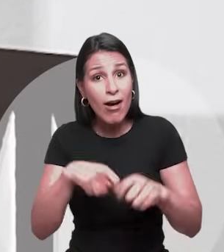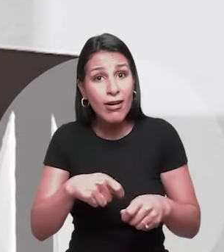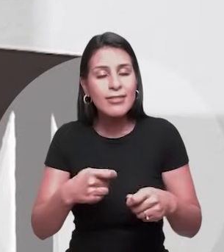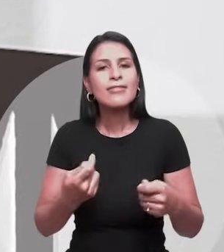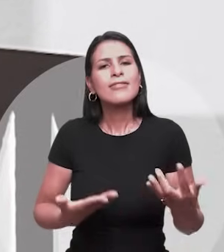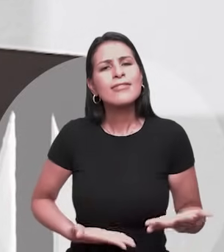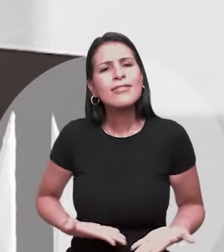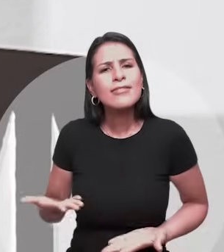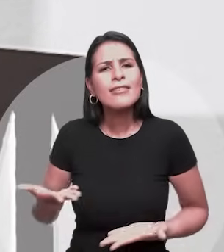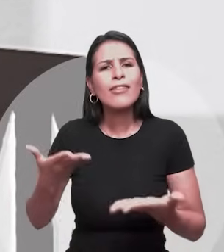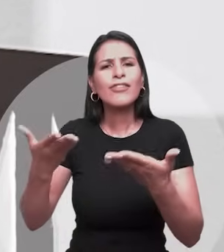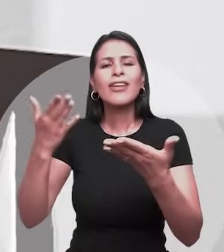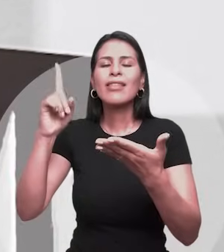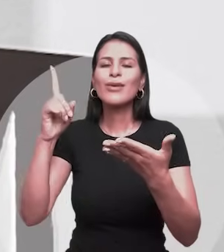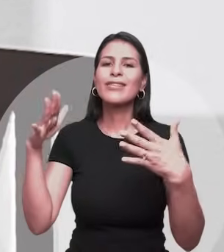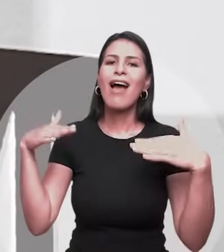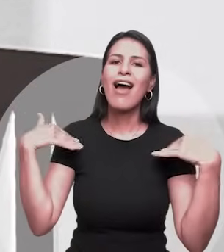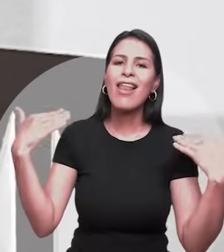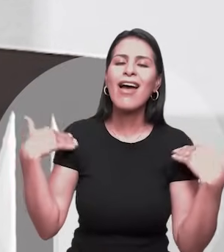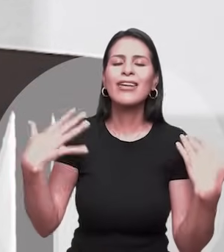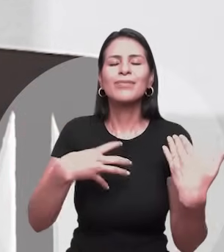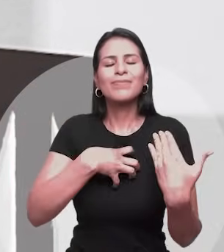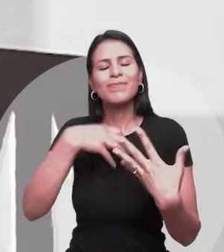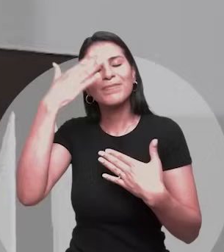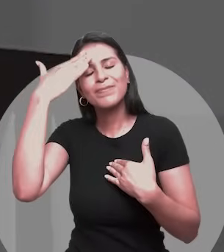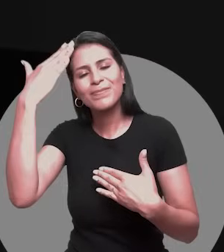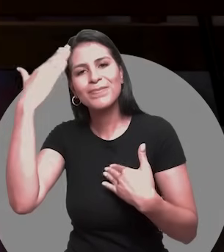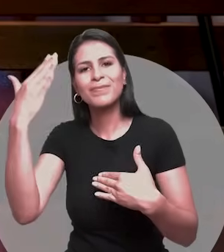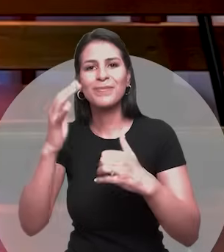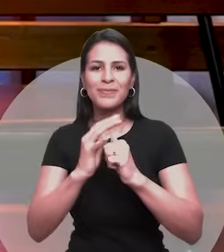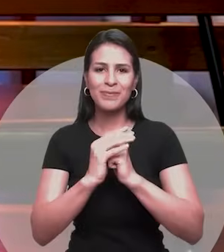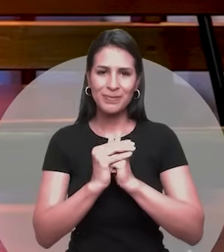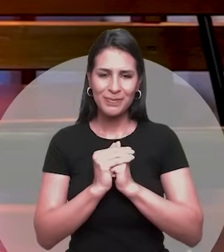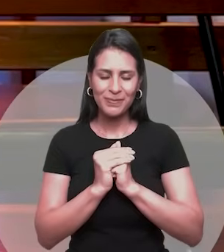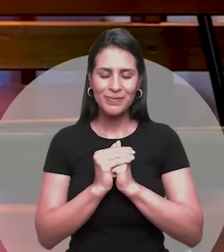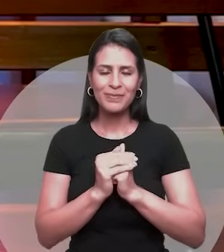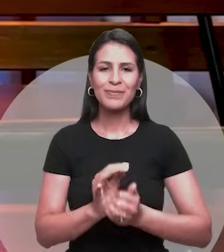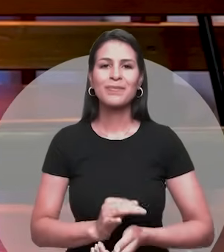com gratidão e com alegria. Amém.